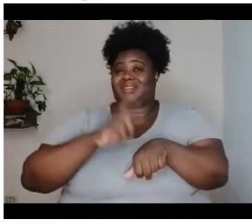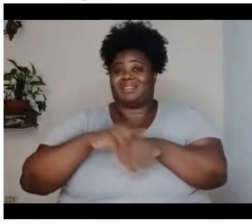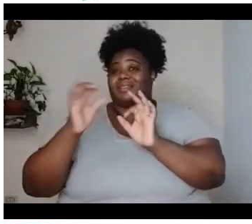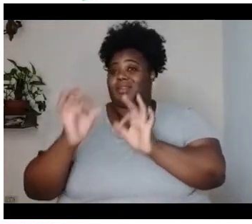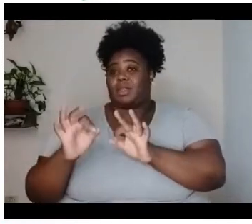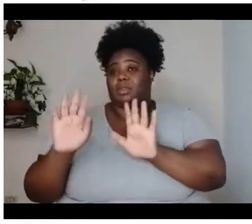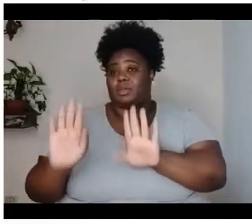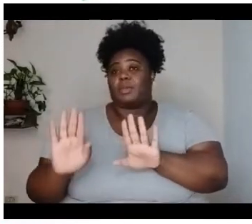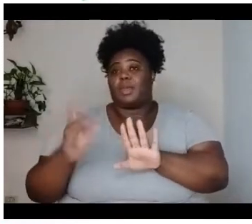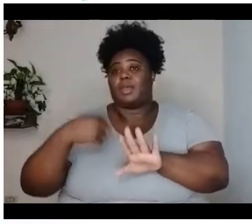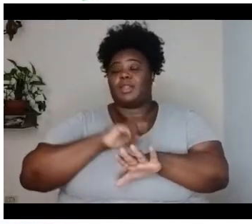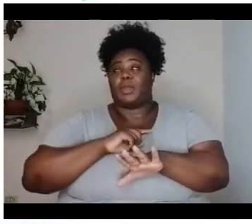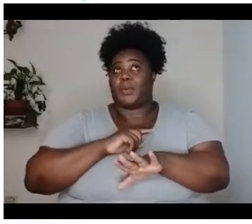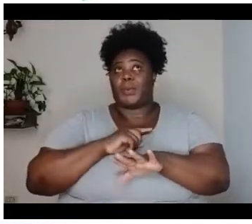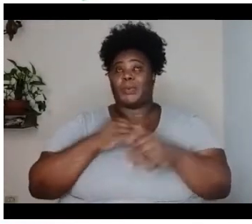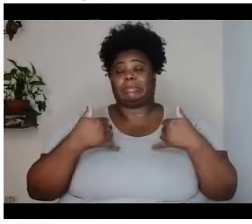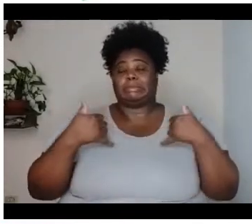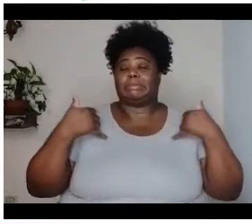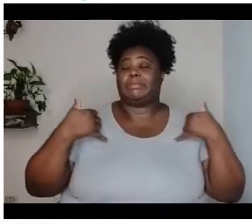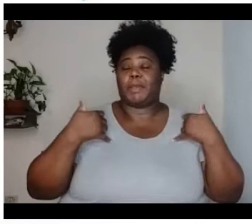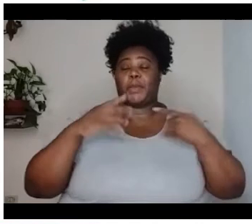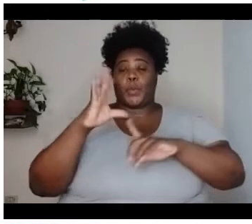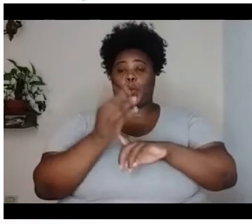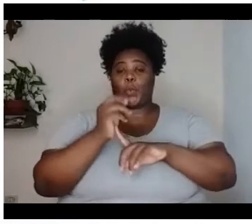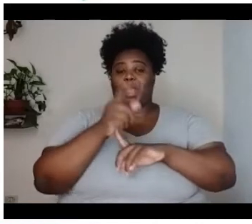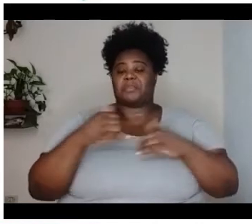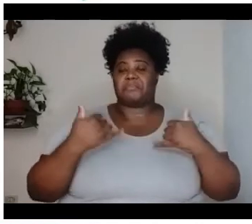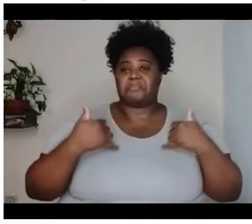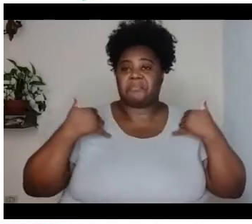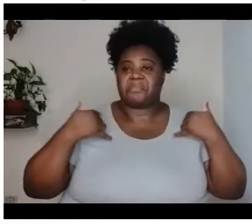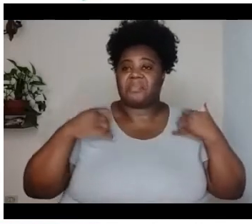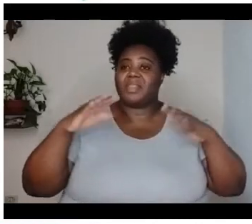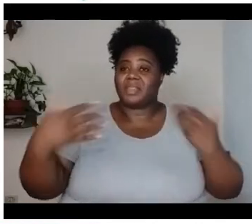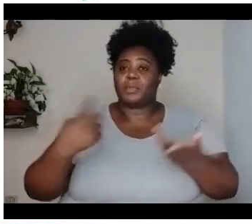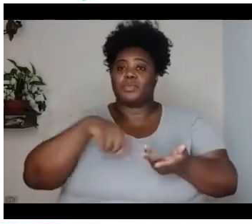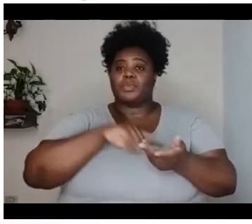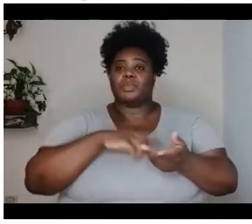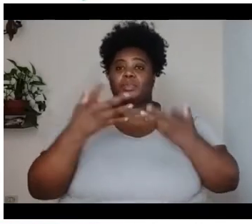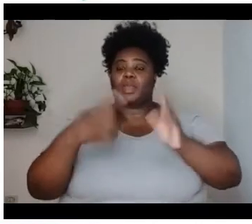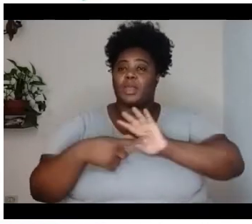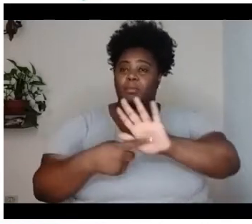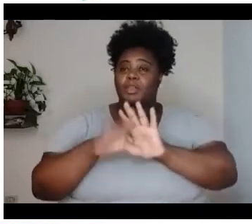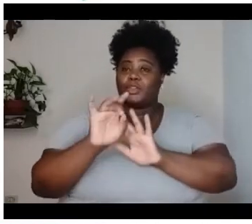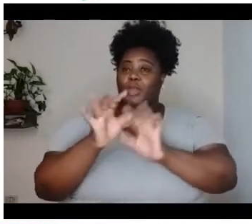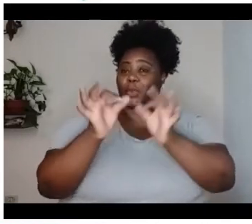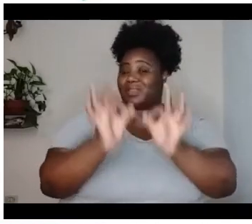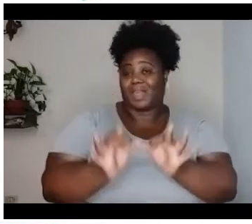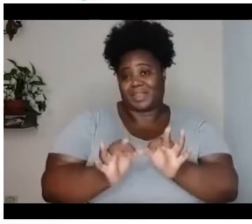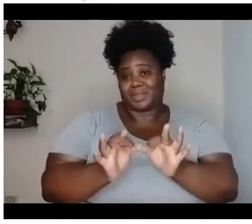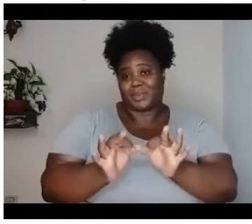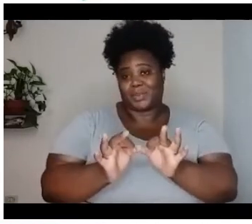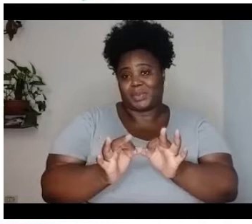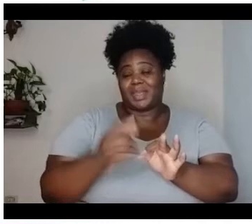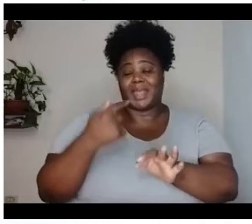nossa vaidade, né? O artista, ele é muito vaidoso e a gente quer mostrar só o que deu certo, né? E